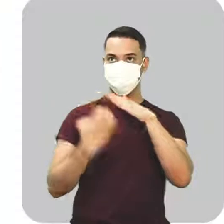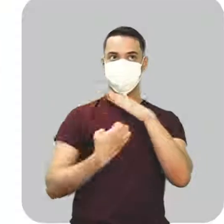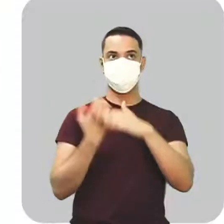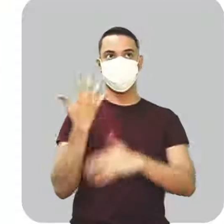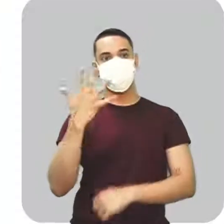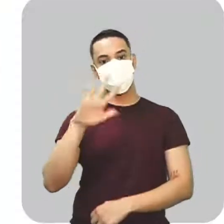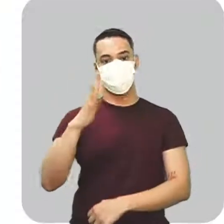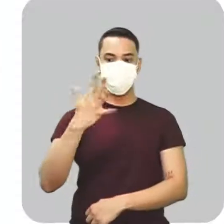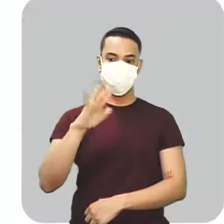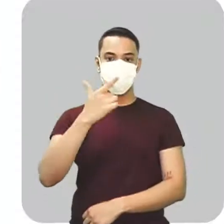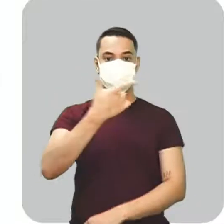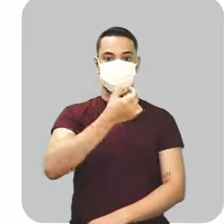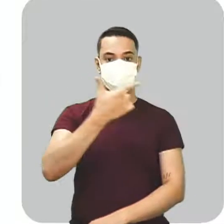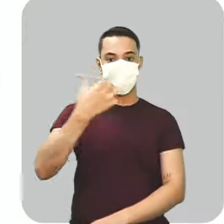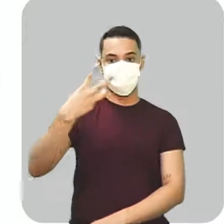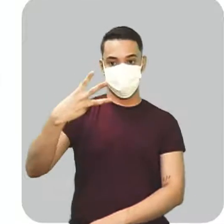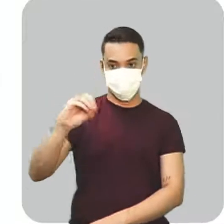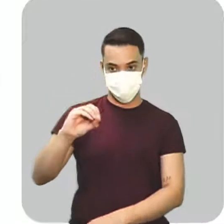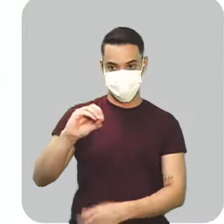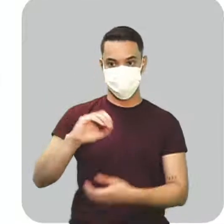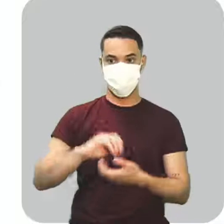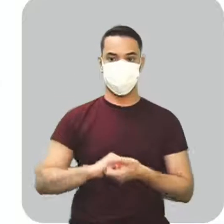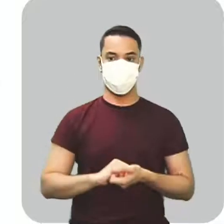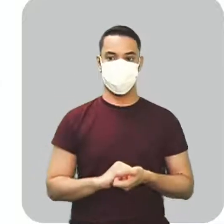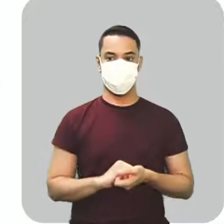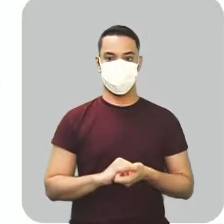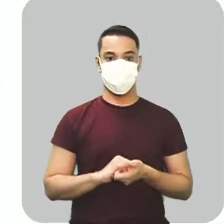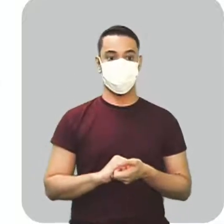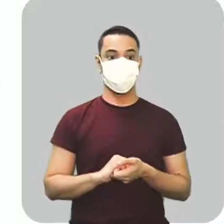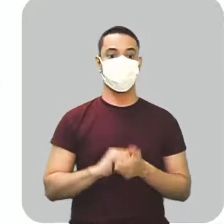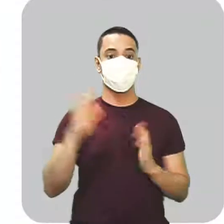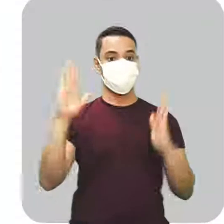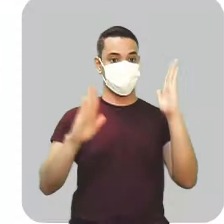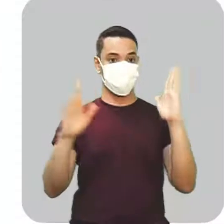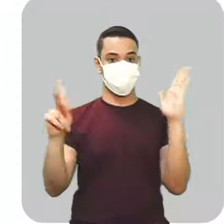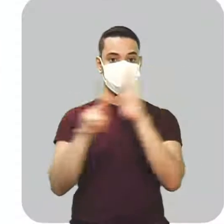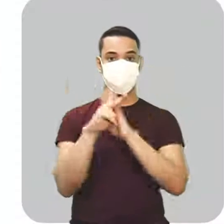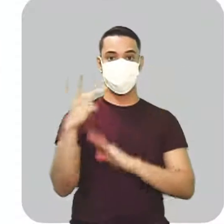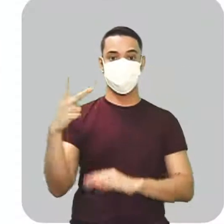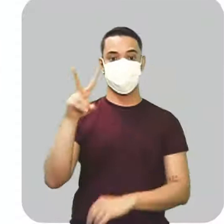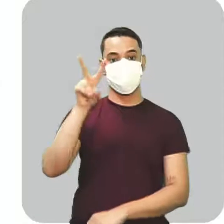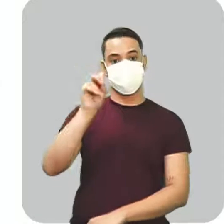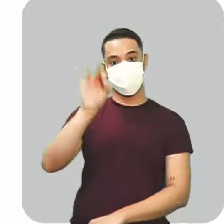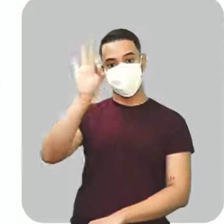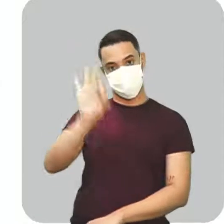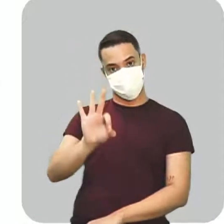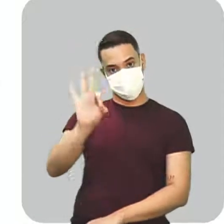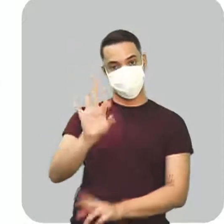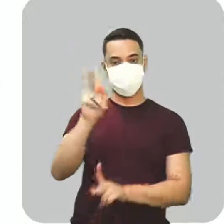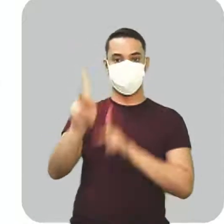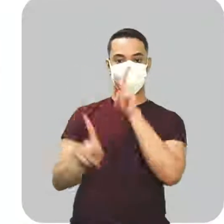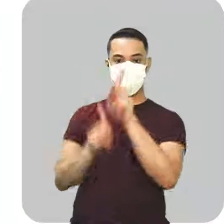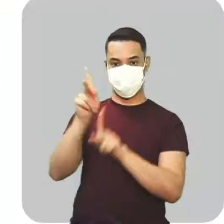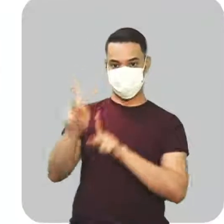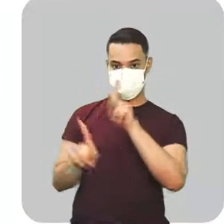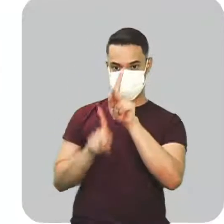de 2030. A previsão dele é que 50% da